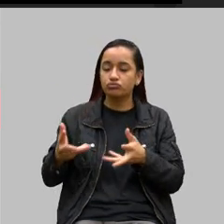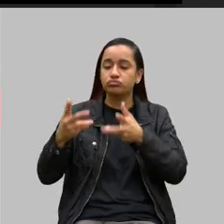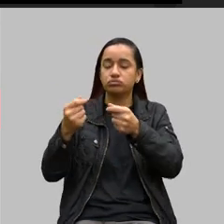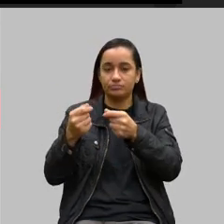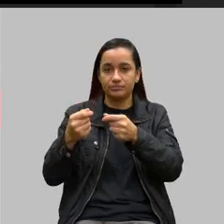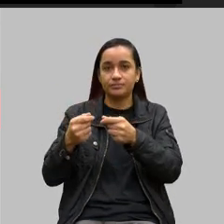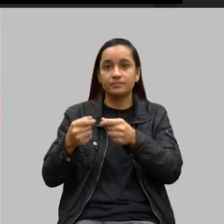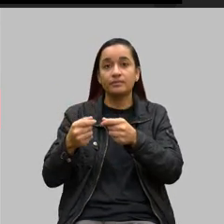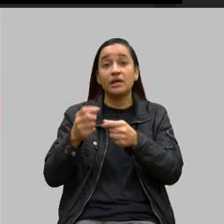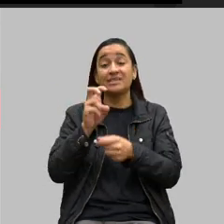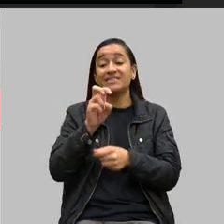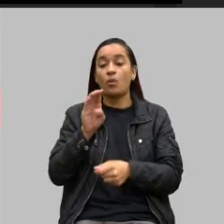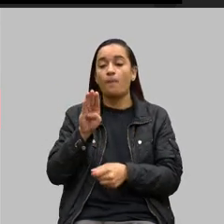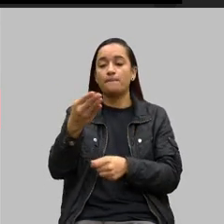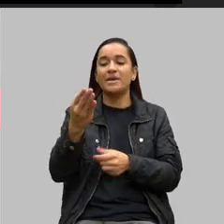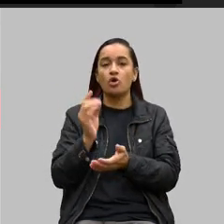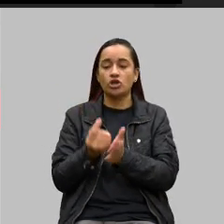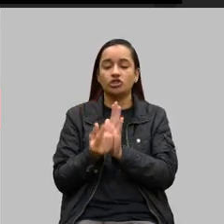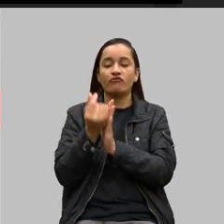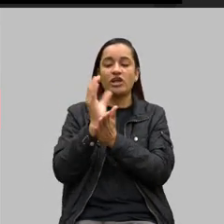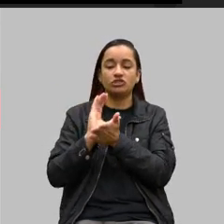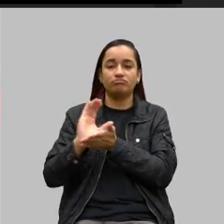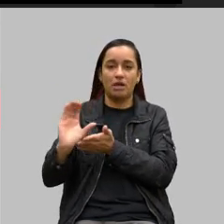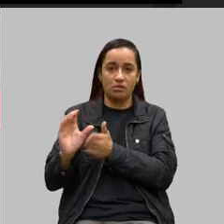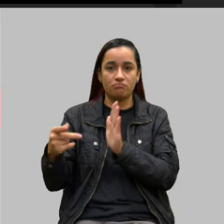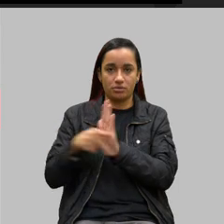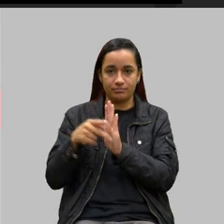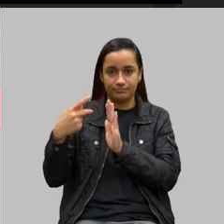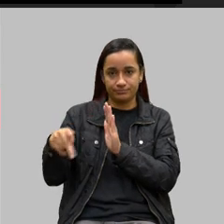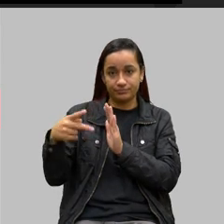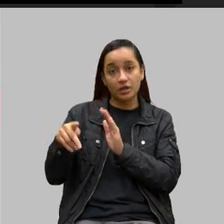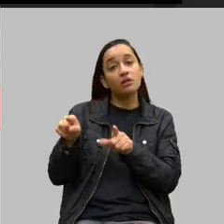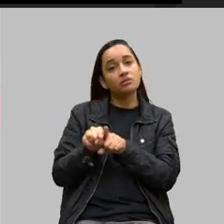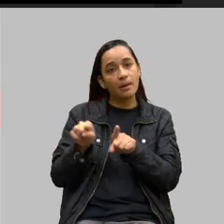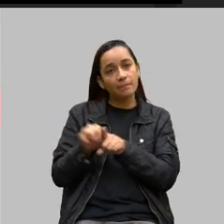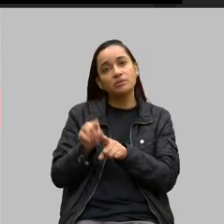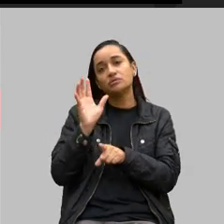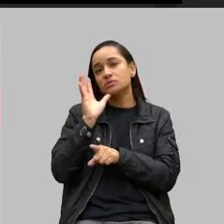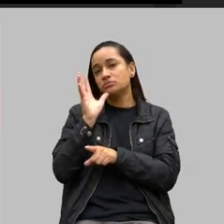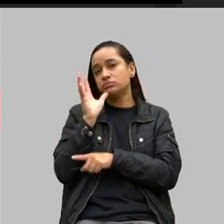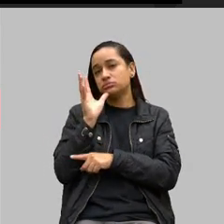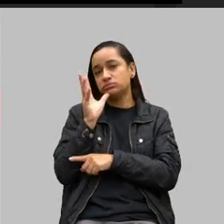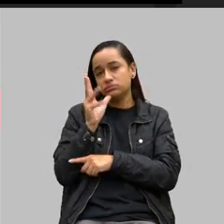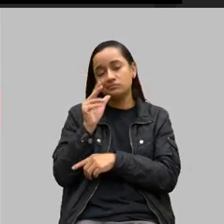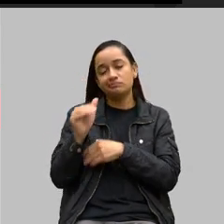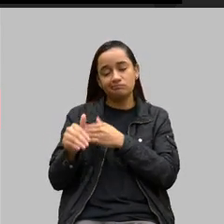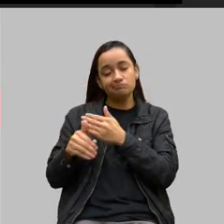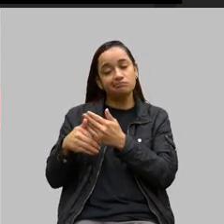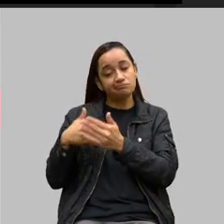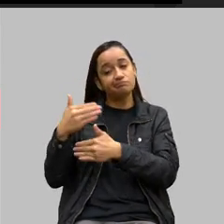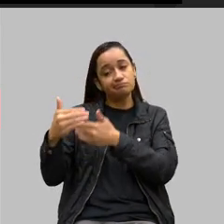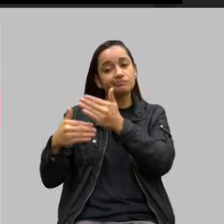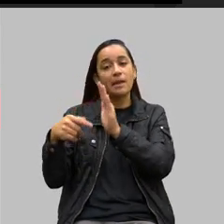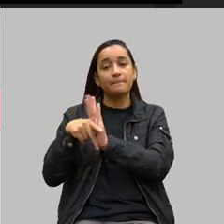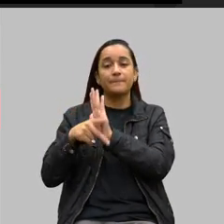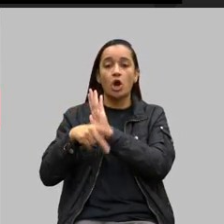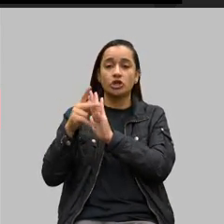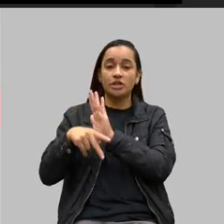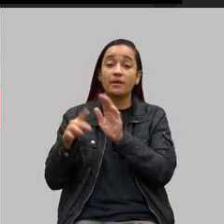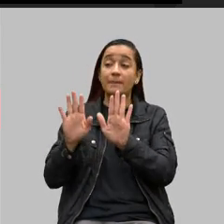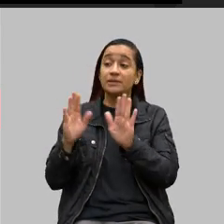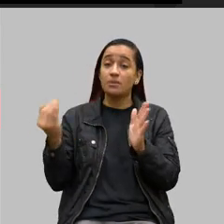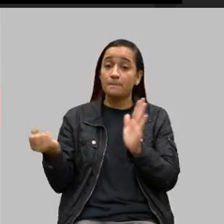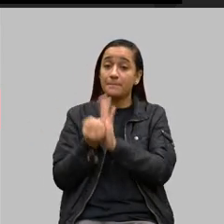5 bilhões de investimentos e nós estamos também estamos avançando a Passos largos aqui é o marco mais importante do momento